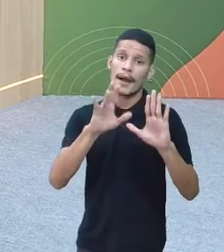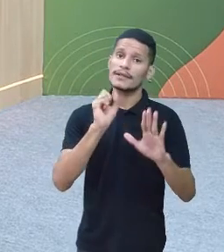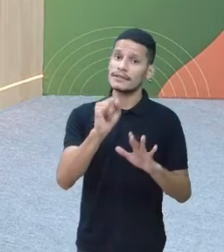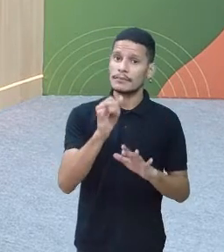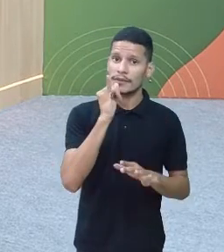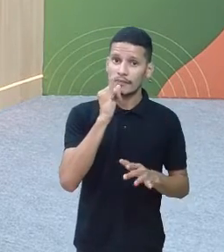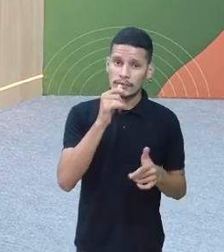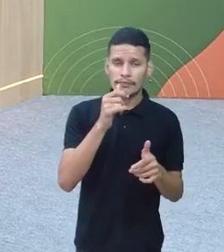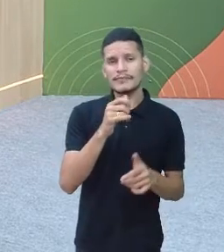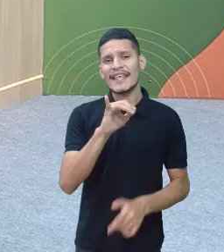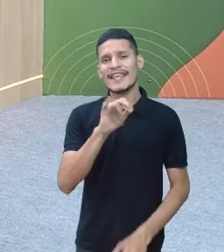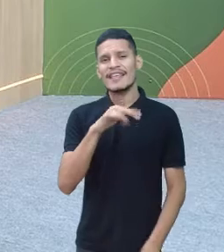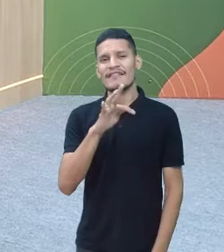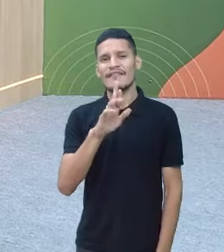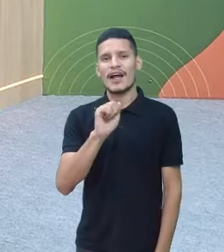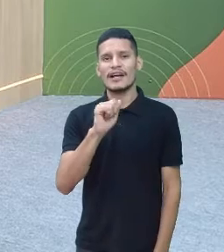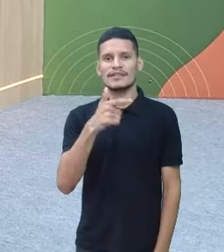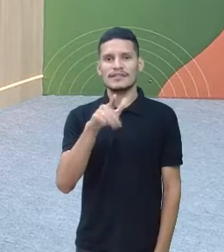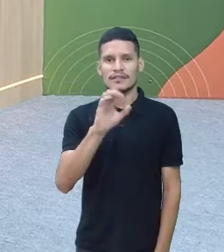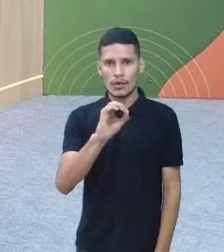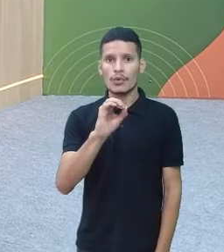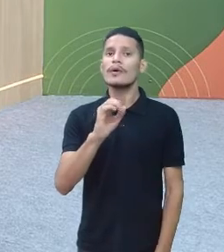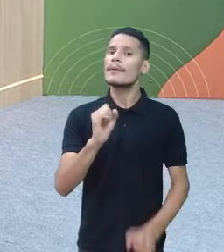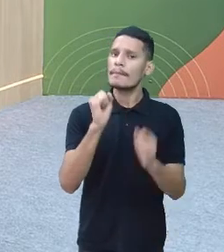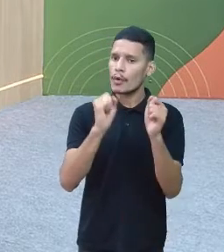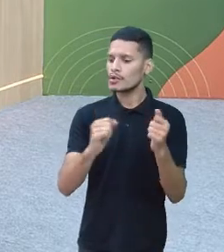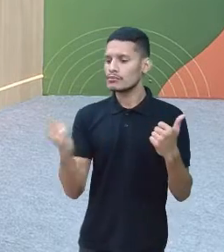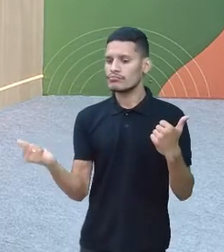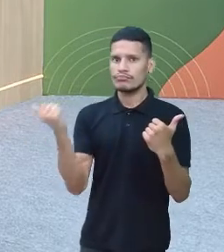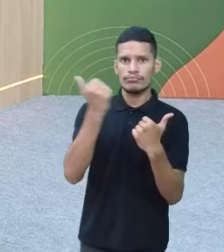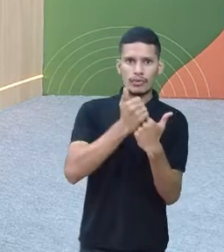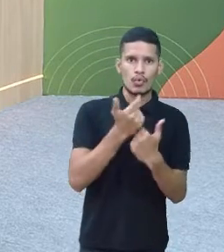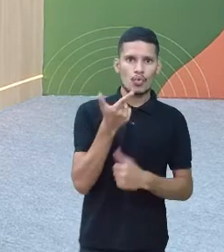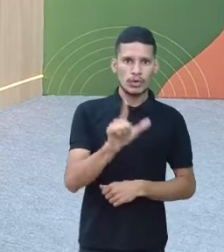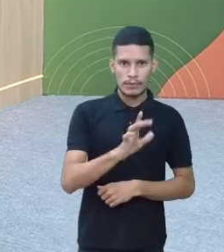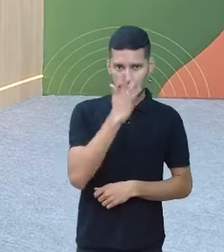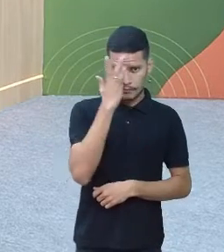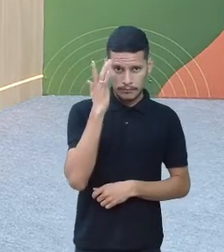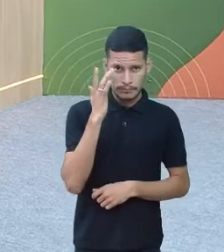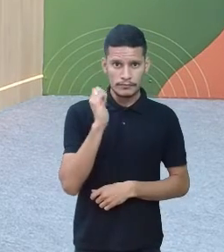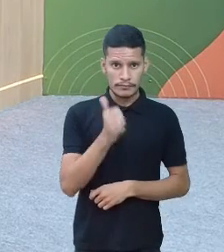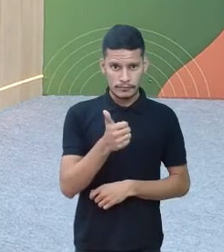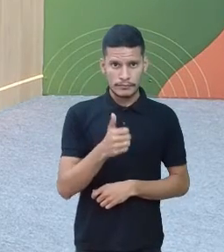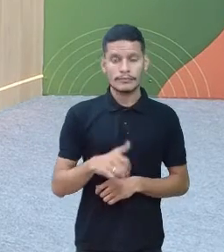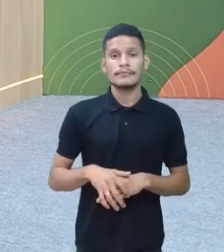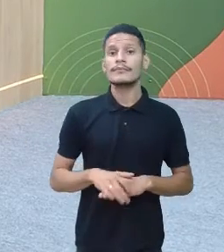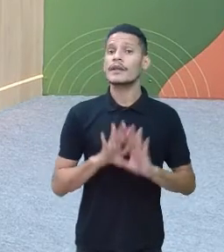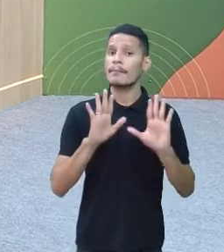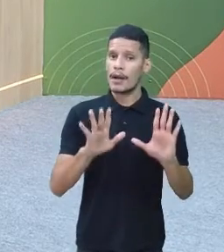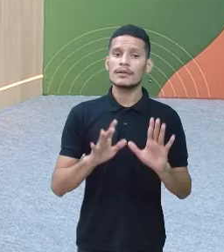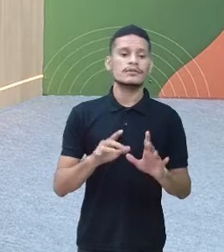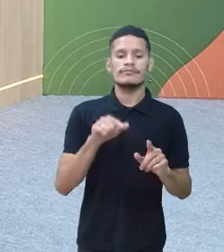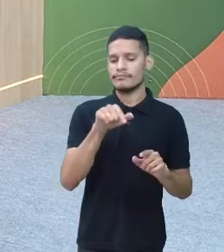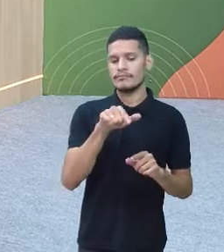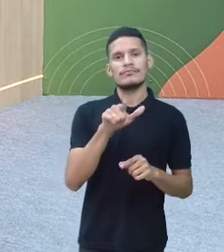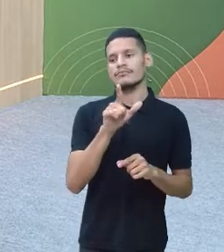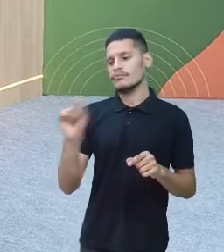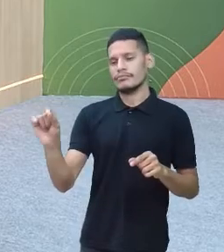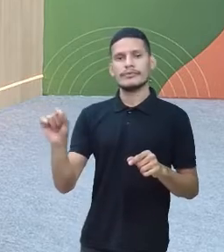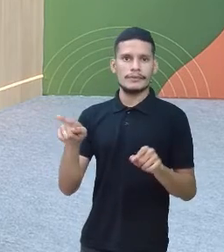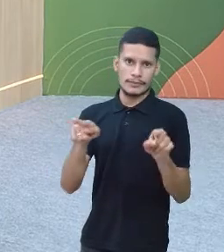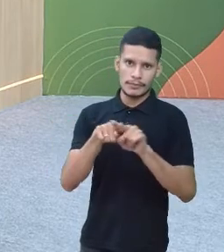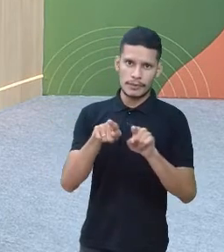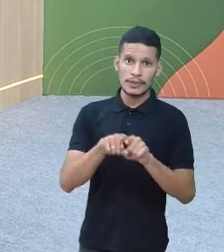infração, pode entrar uma outra pessoa no lugar dele. Tranquilo? Mas de toda forma ele vai para o vestiário.